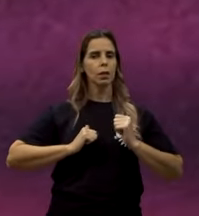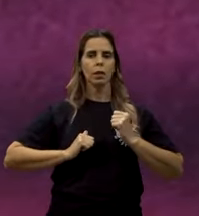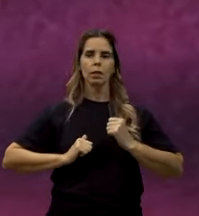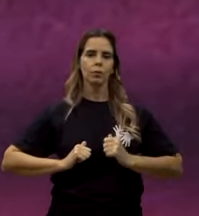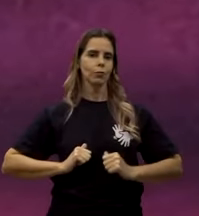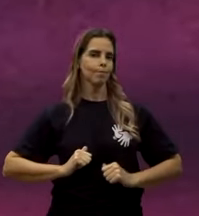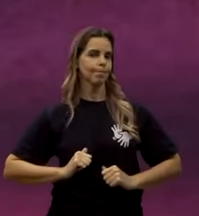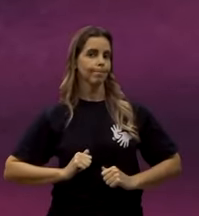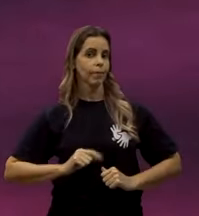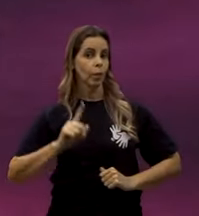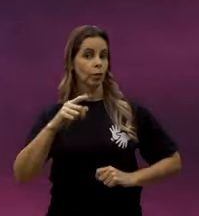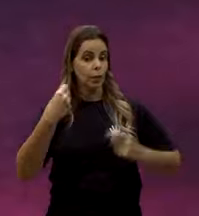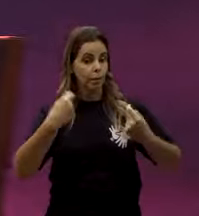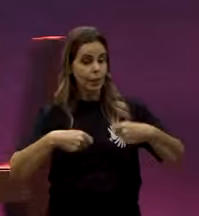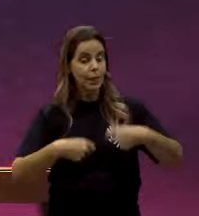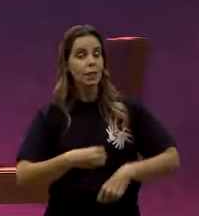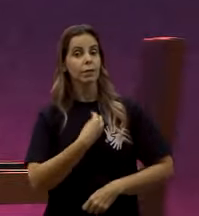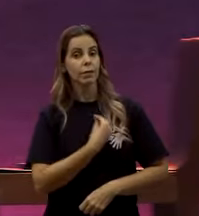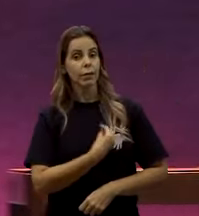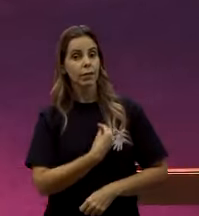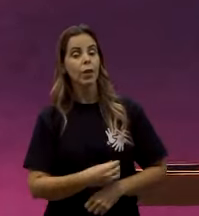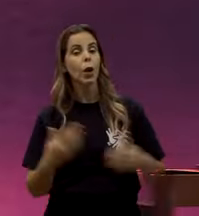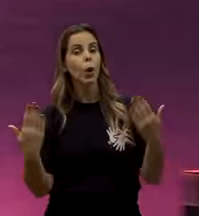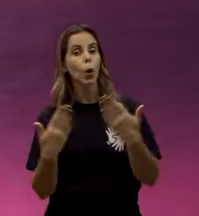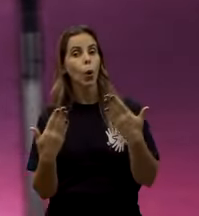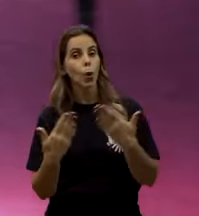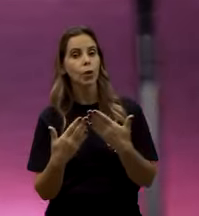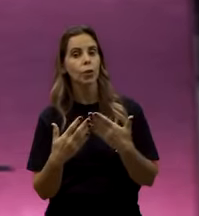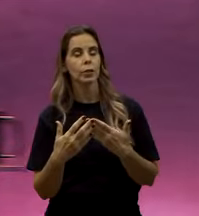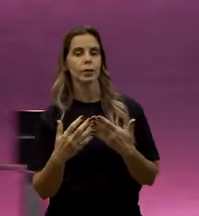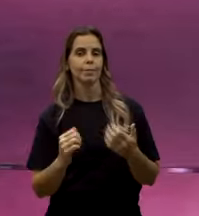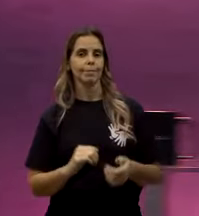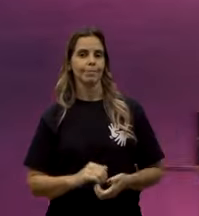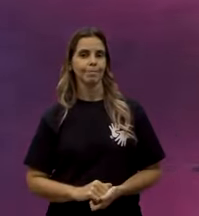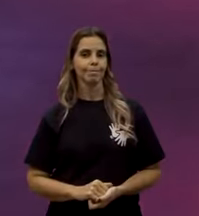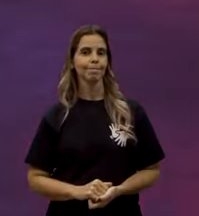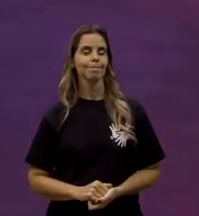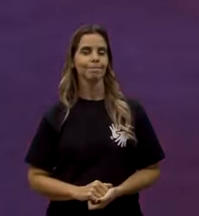para viver hã cartão você só paga 30 dias depois